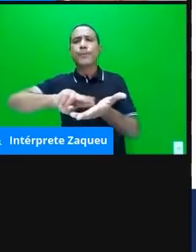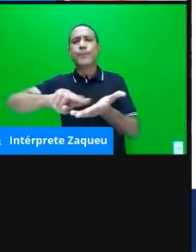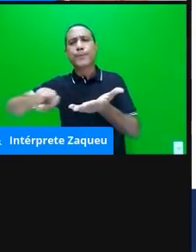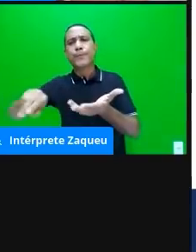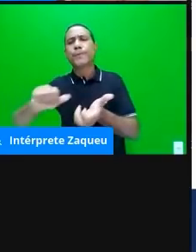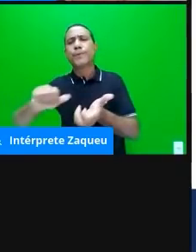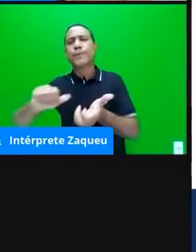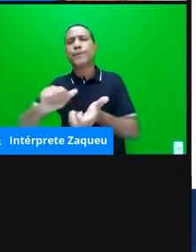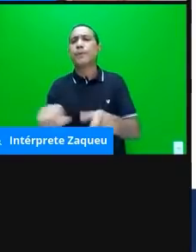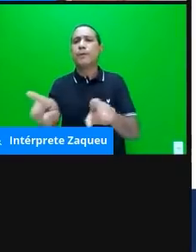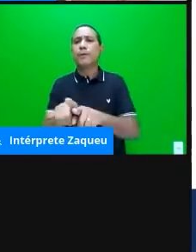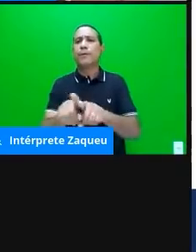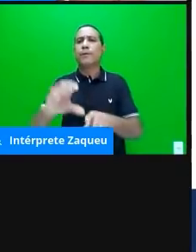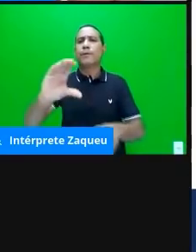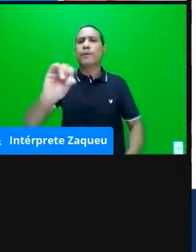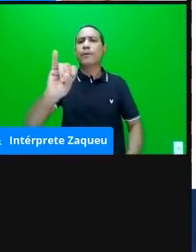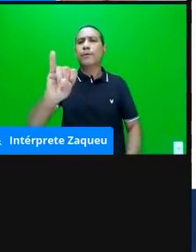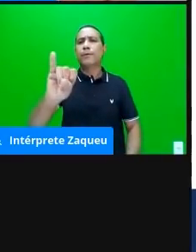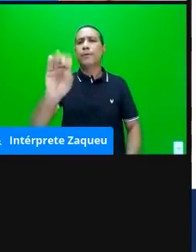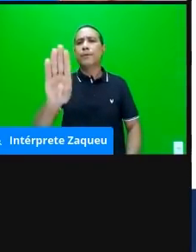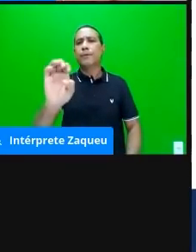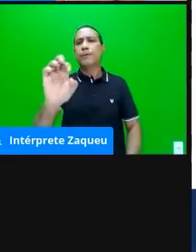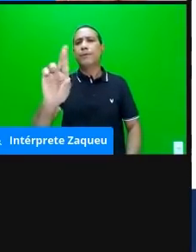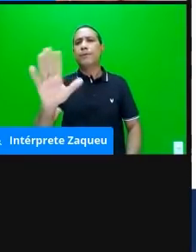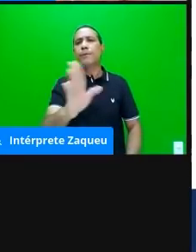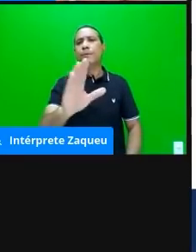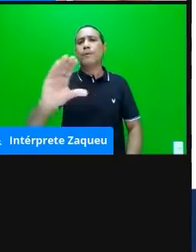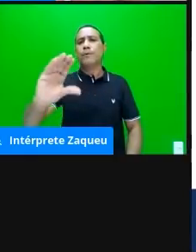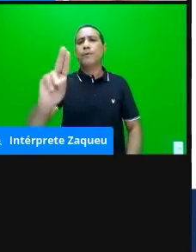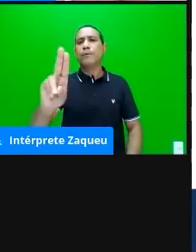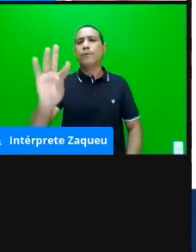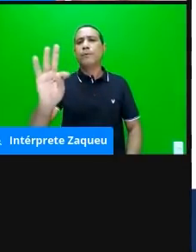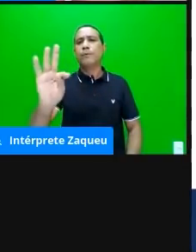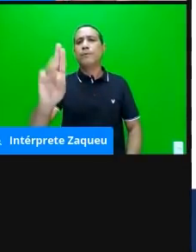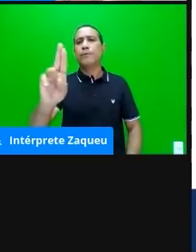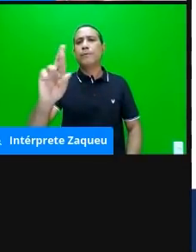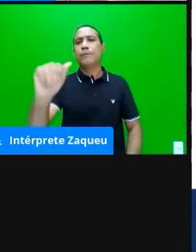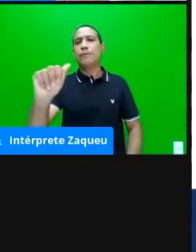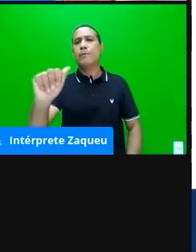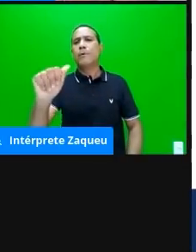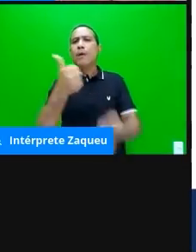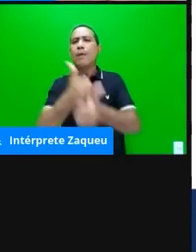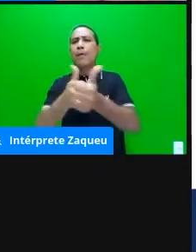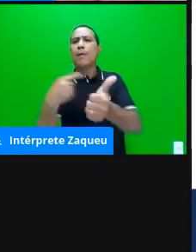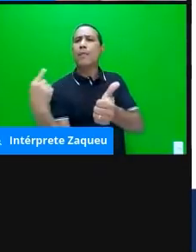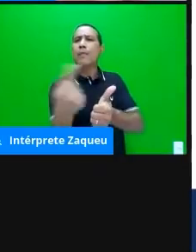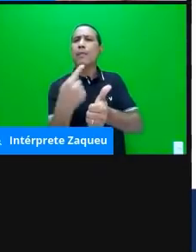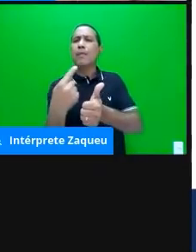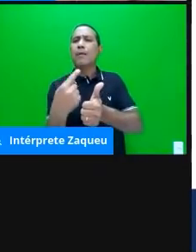da cybercultura, que hoje vem exigindo de nós uma reconstrução da